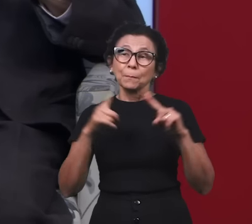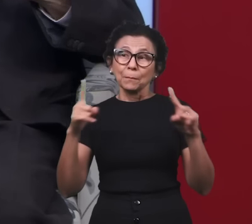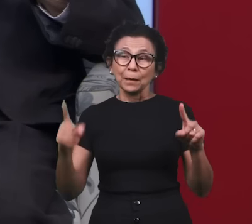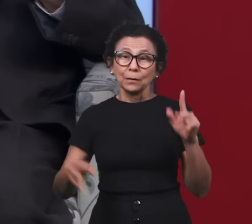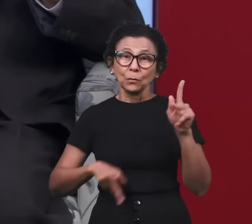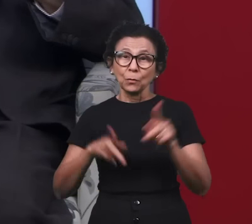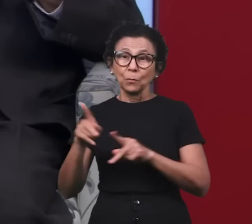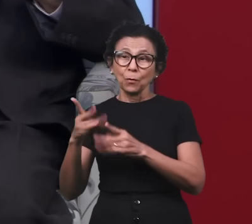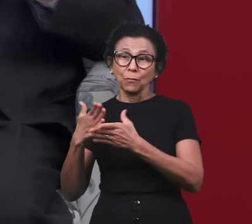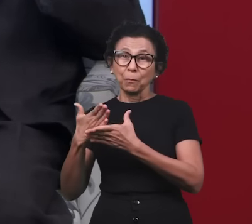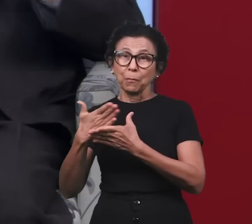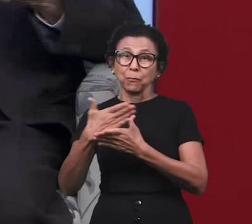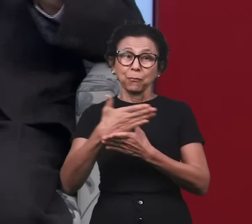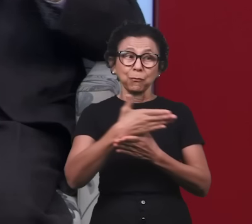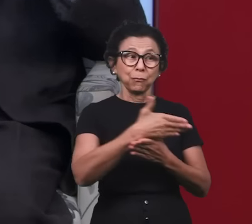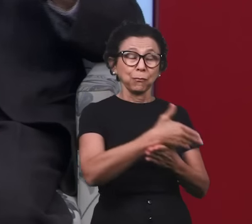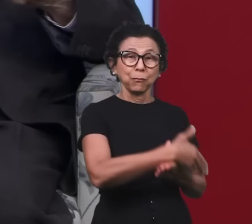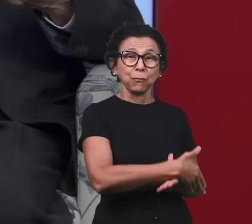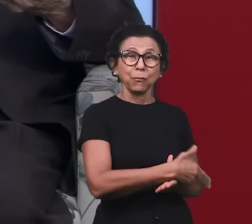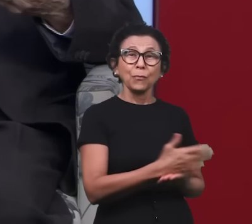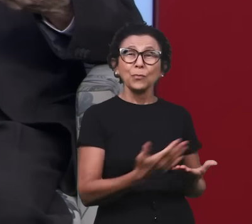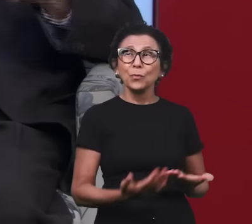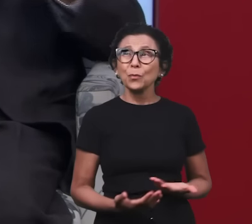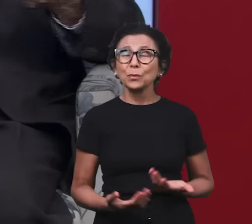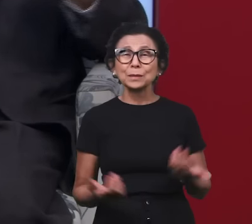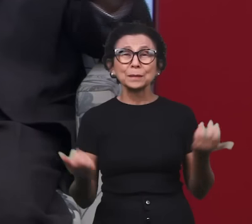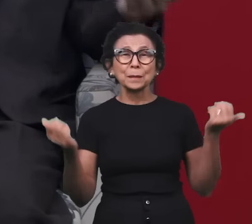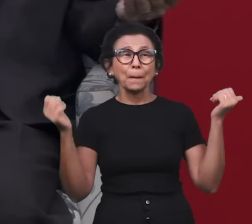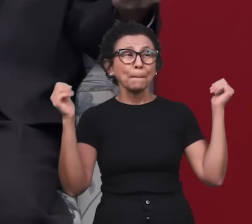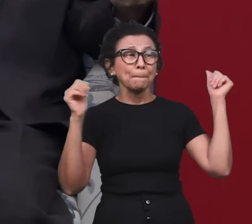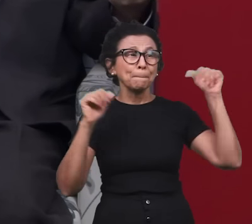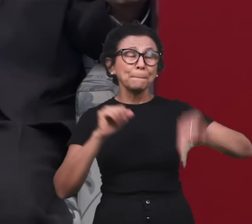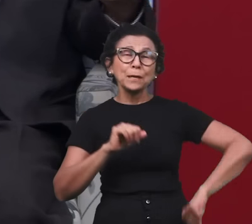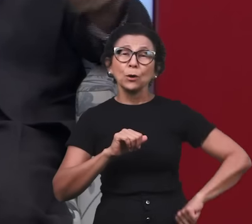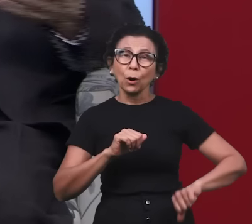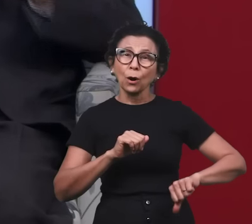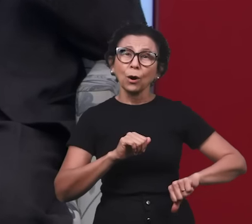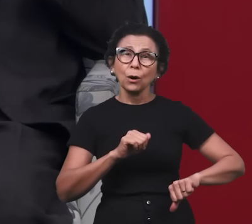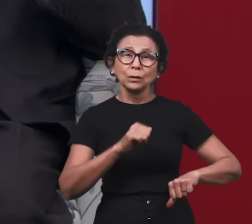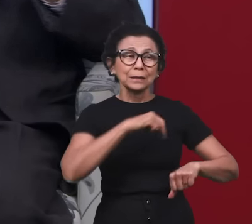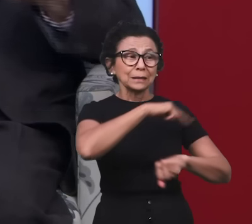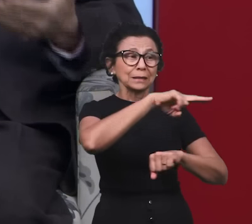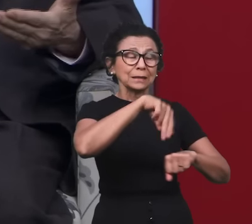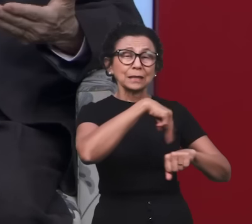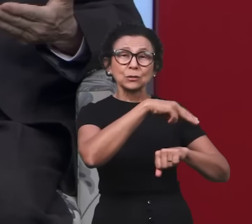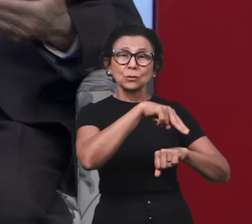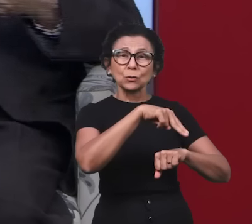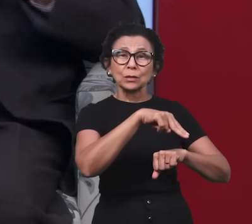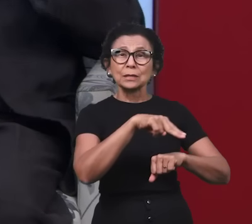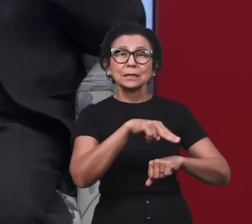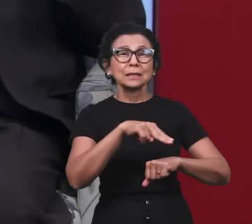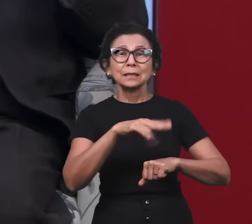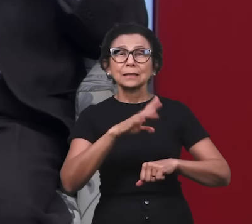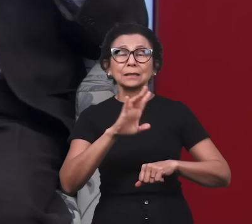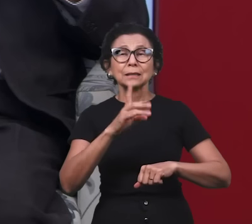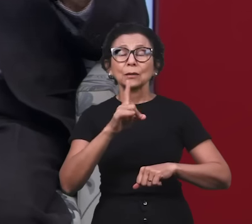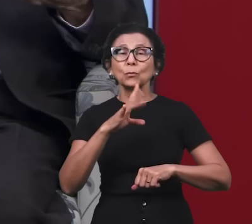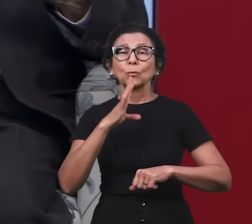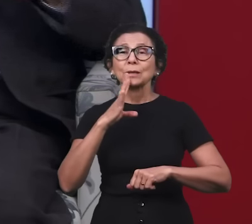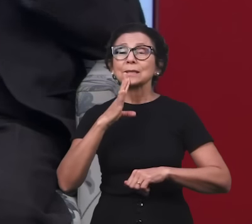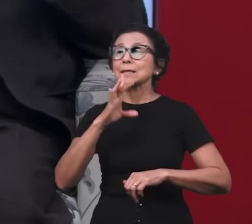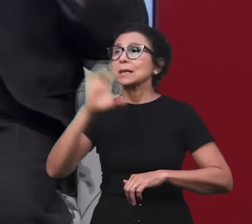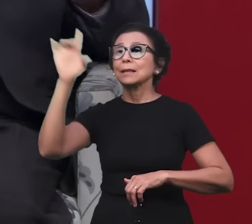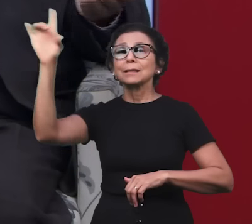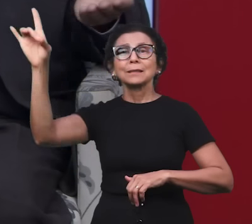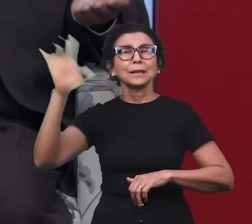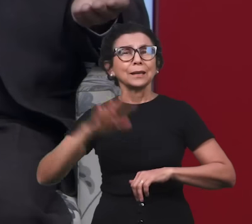pontos de Israel fazer pior do que as nações que não tinham Deus, fazer coisas abomináveis. Num determinado